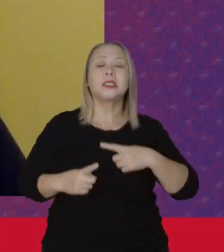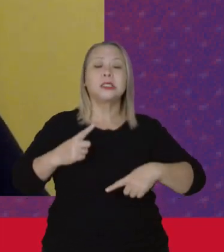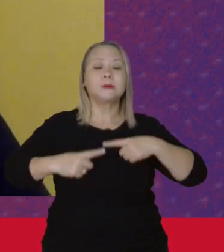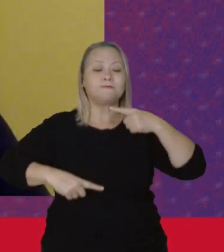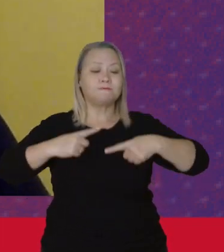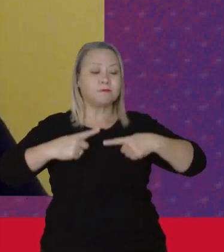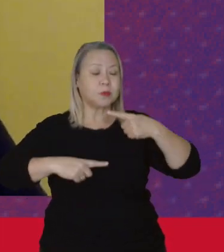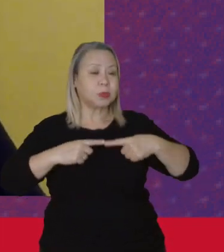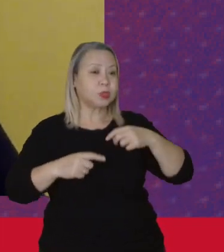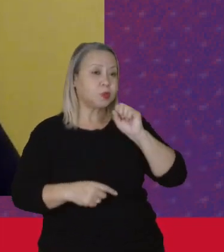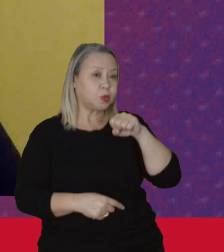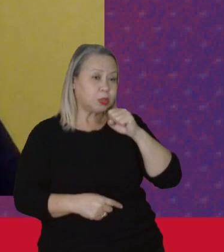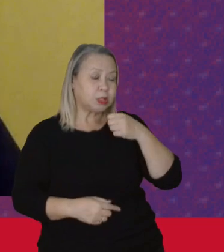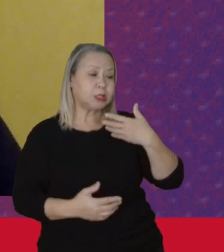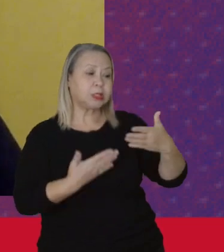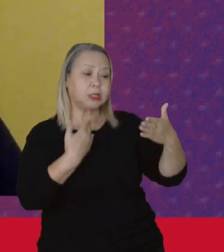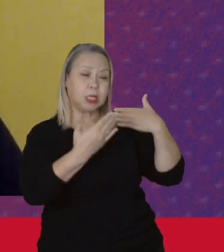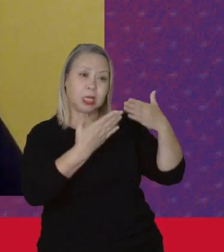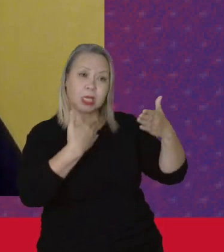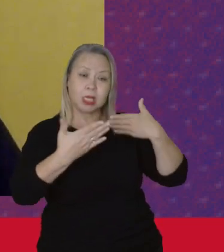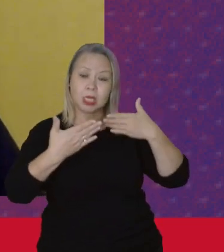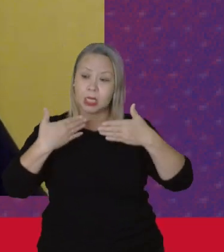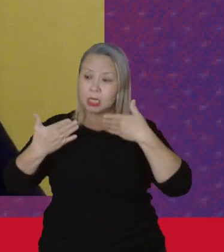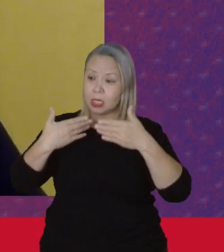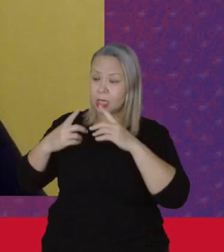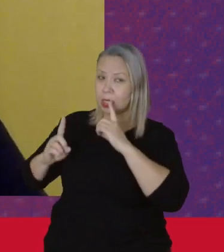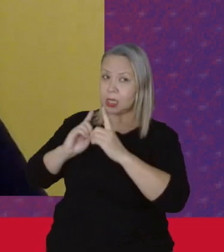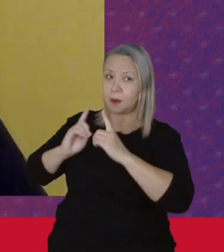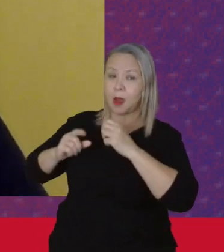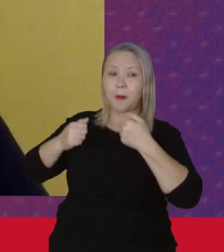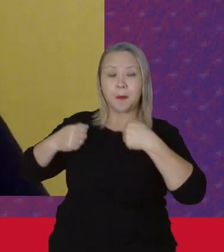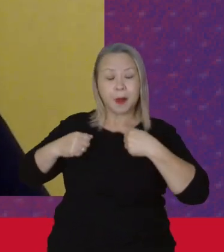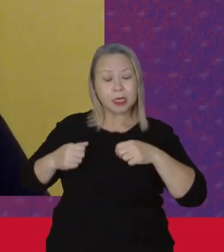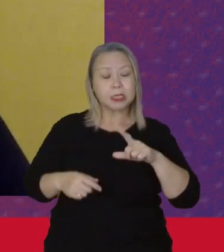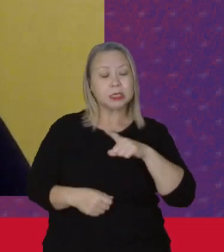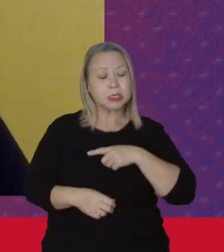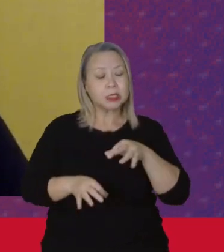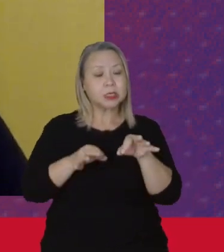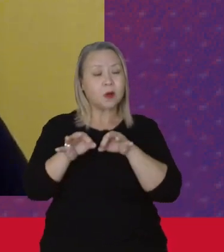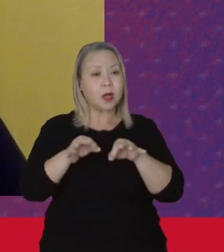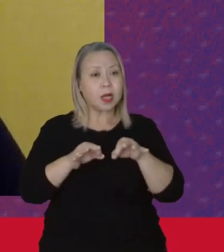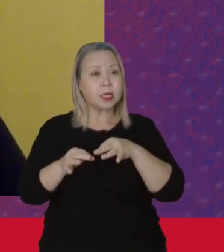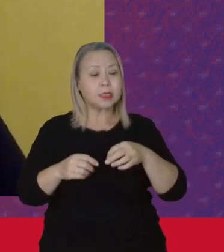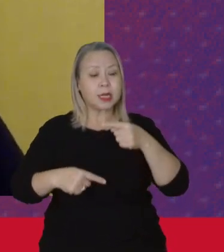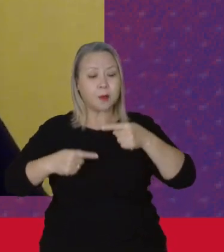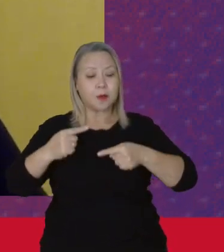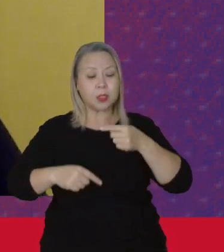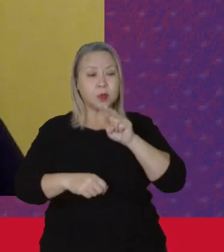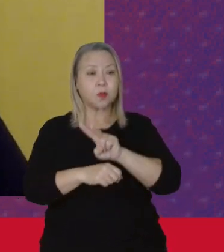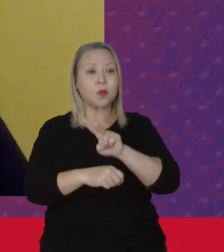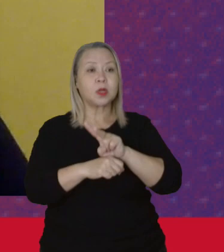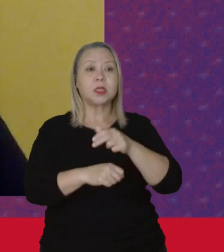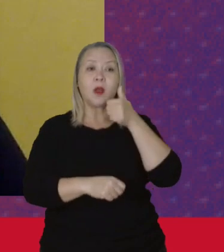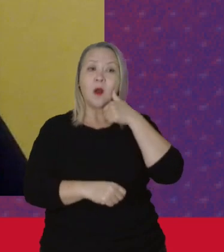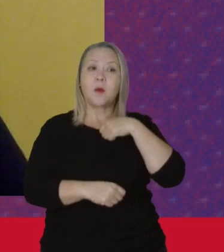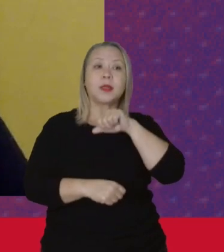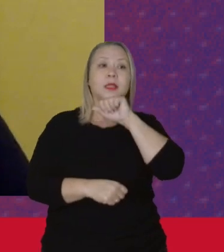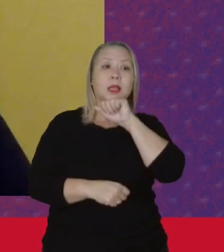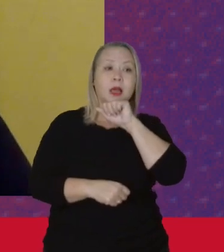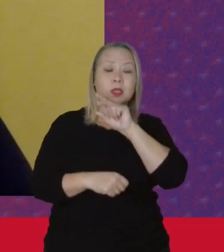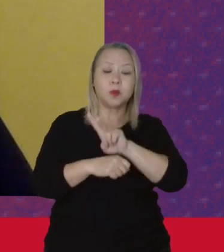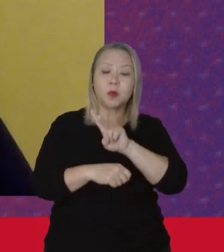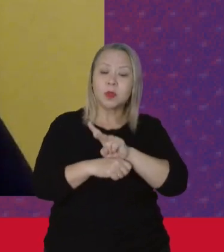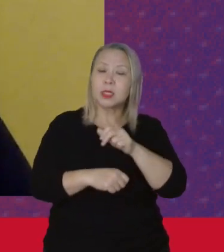sim, e debate, e precisa construir políticas de proteção à maternidade, de proteção